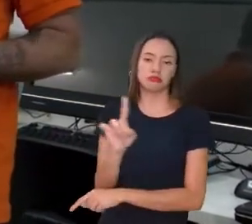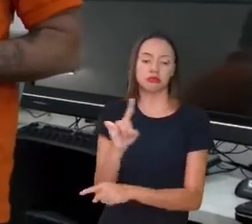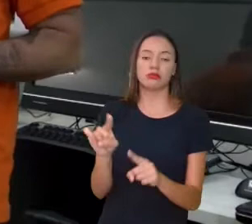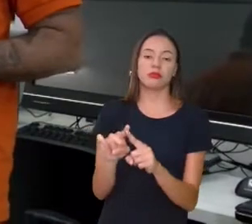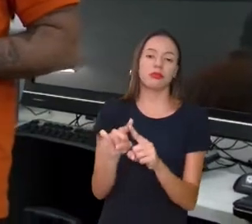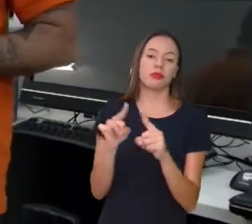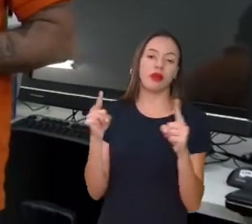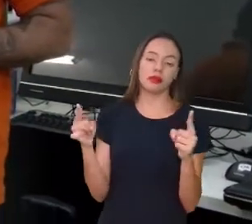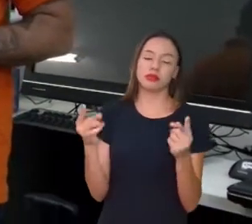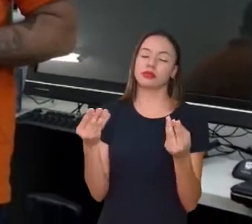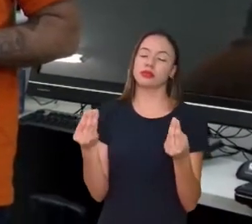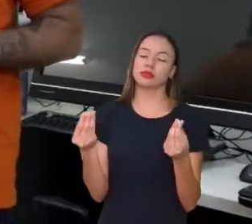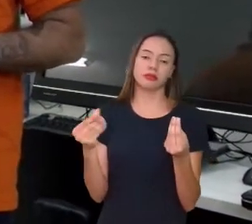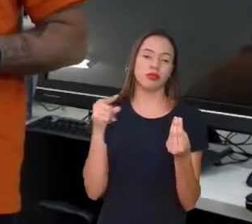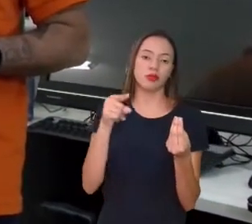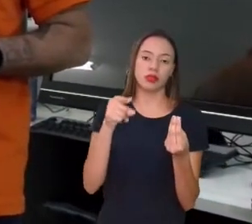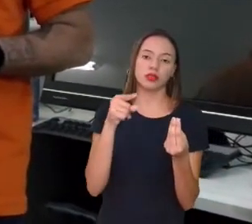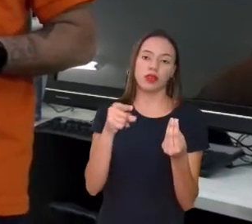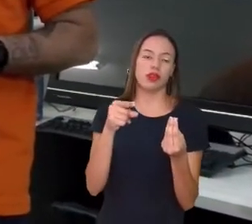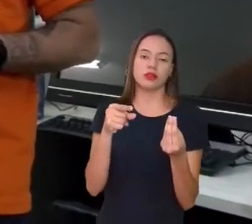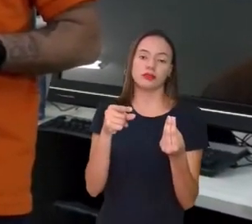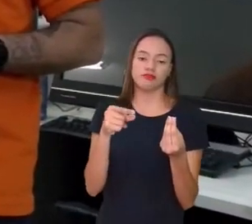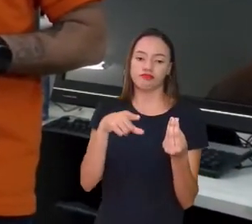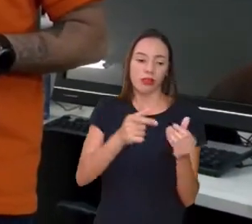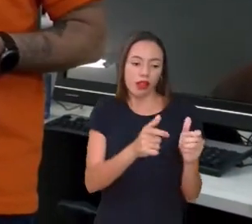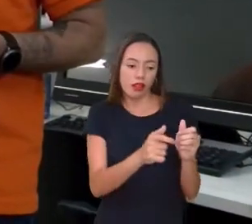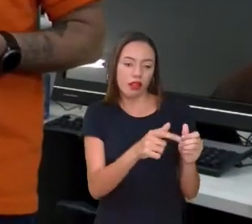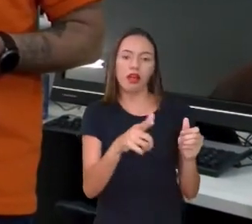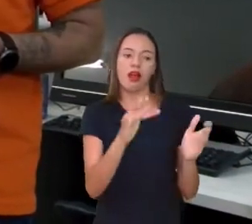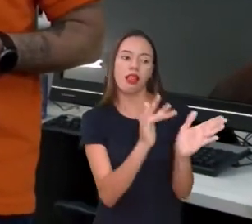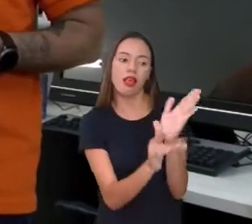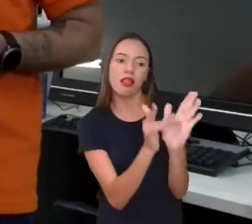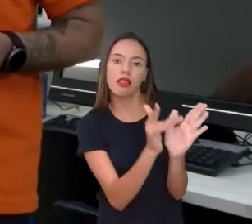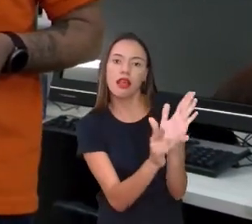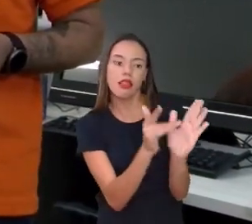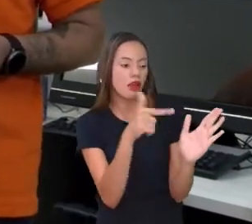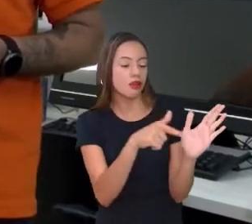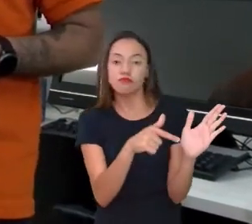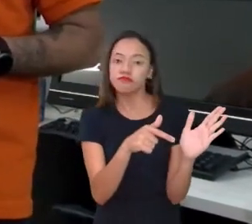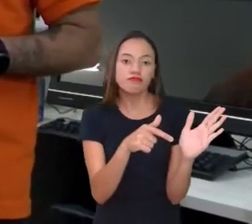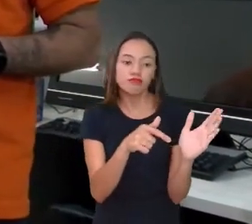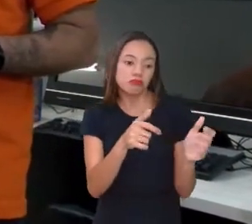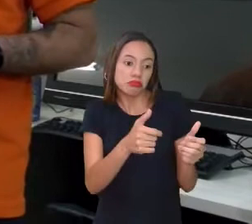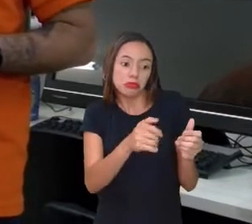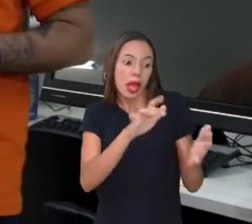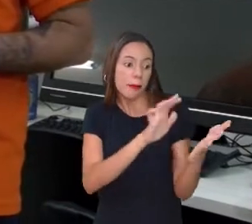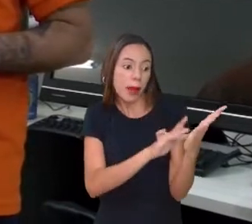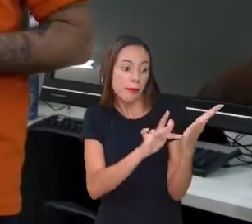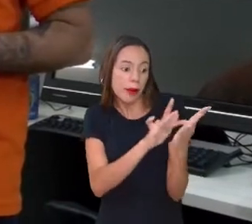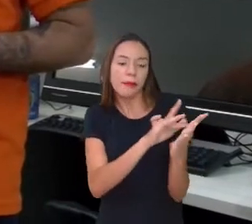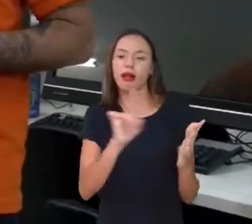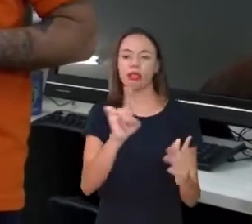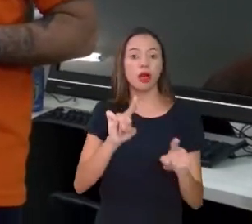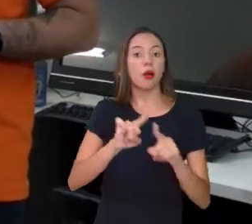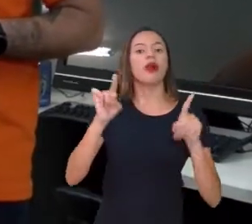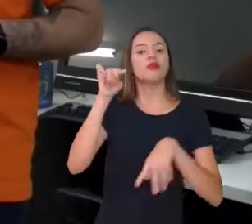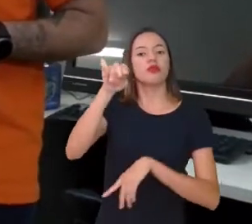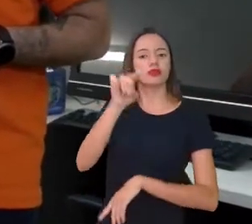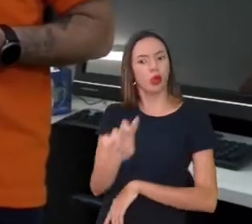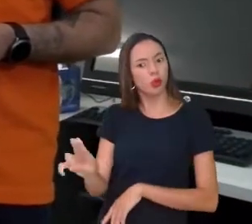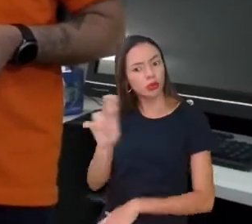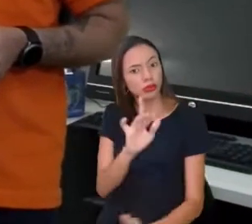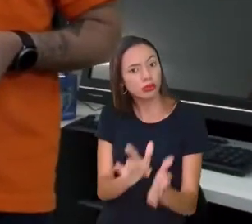eletrônico, ainda que você não esteja mexendo no seu tablet, não é? Você está conectado. Hoje os carros, não é,